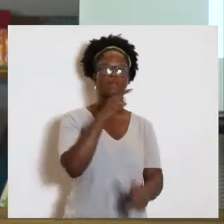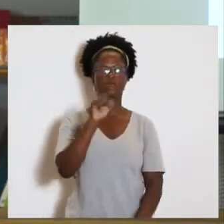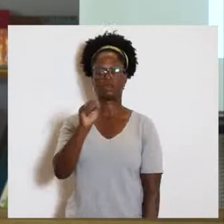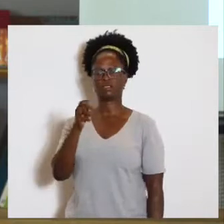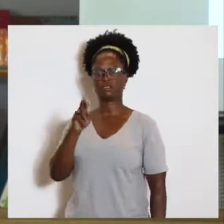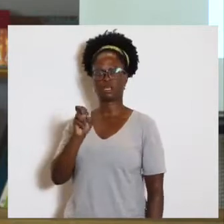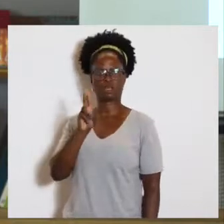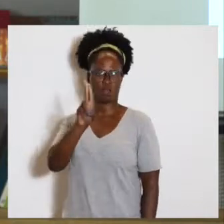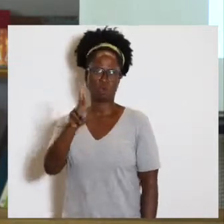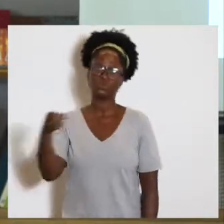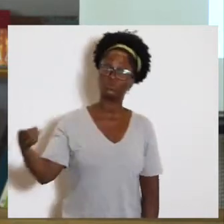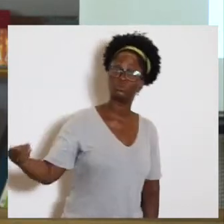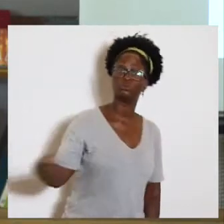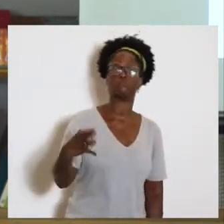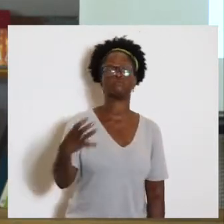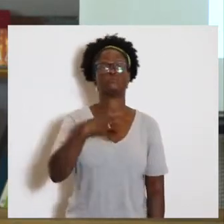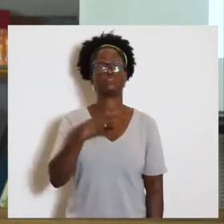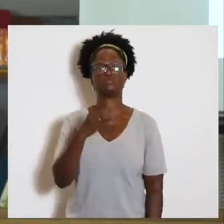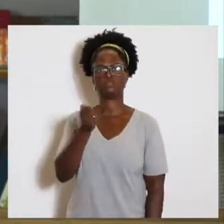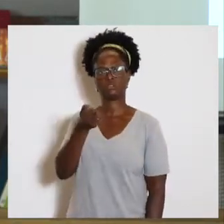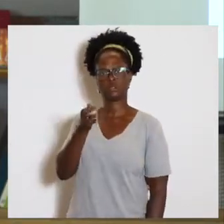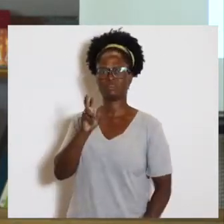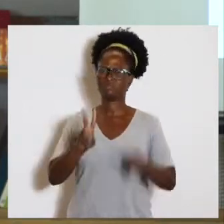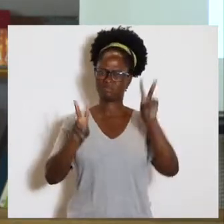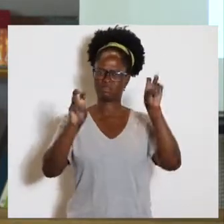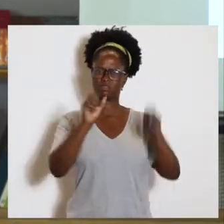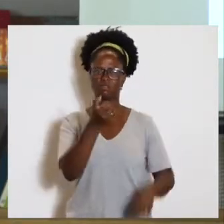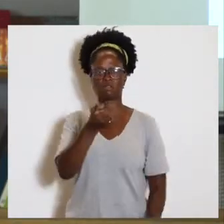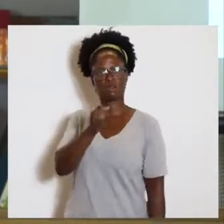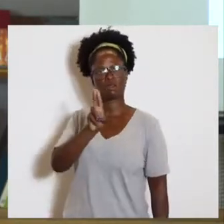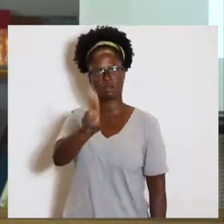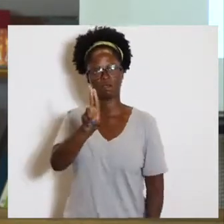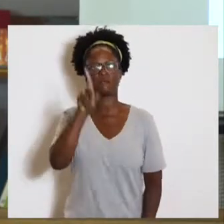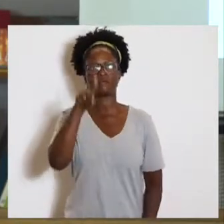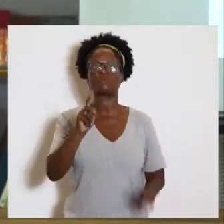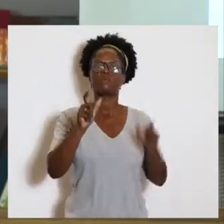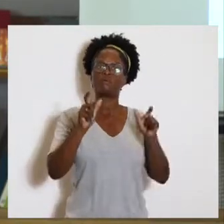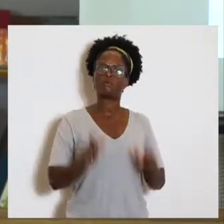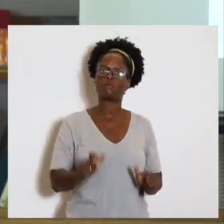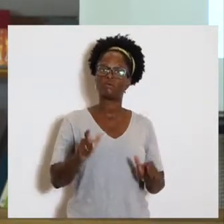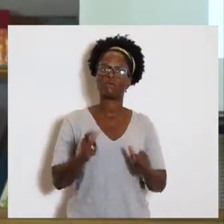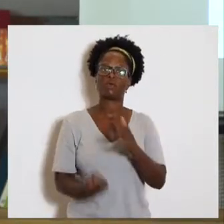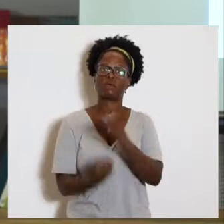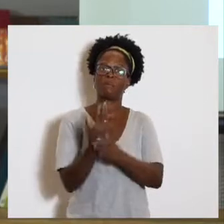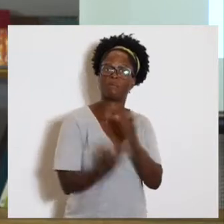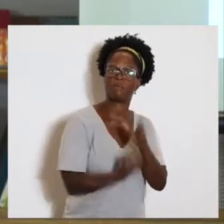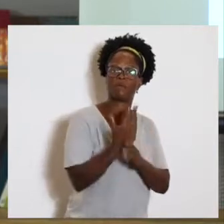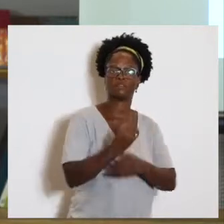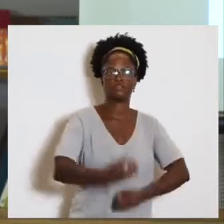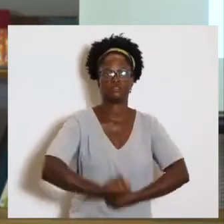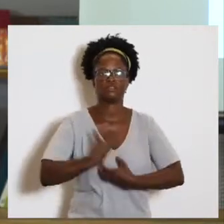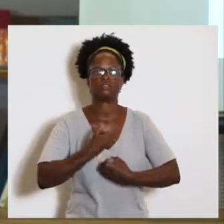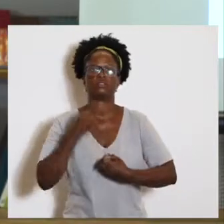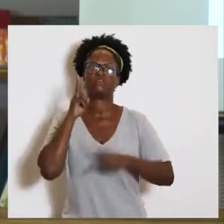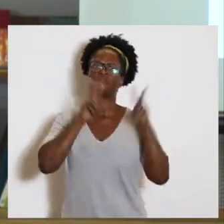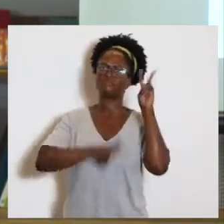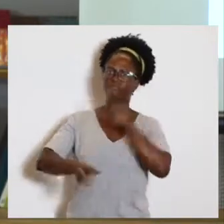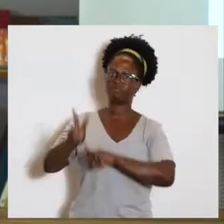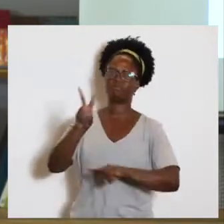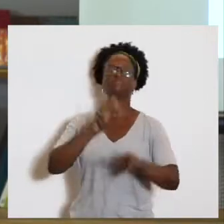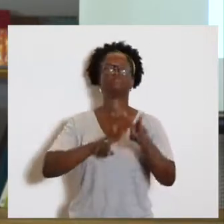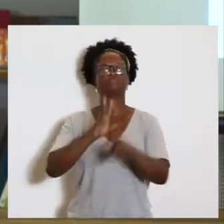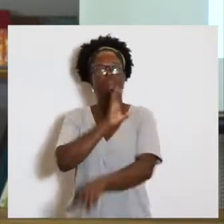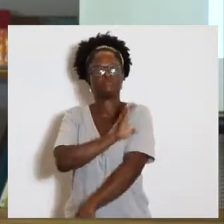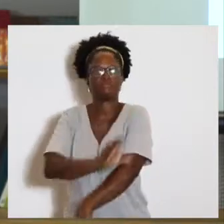é a primeira nova versão do sarau que originalmente era um espaço de convívio de produção e de visibilizar ação da